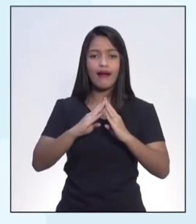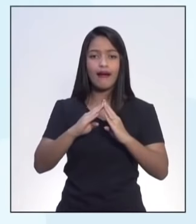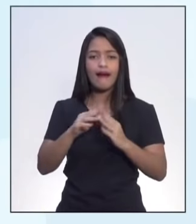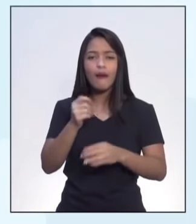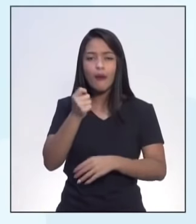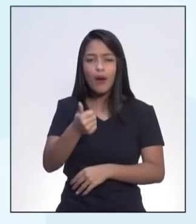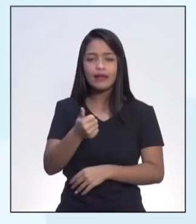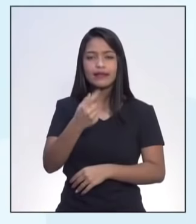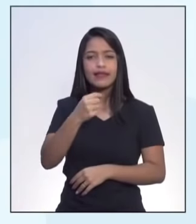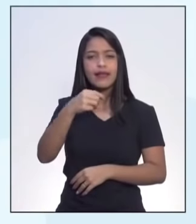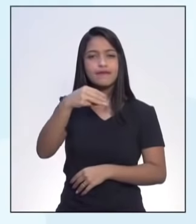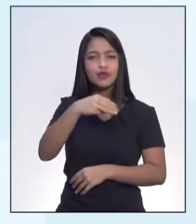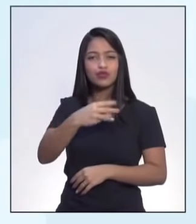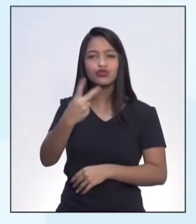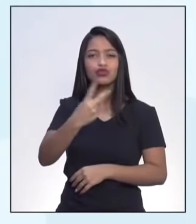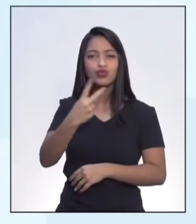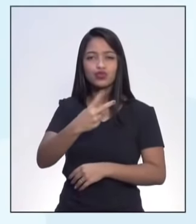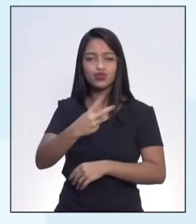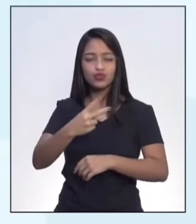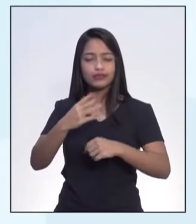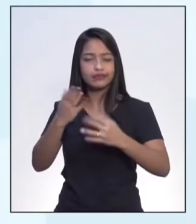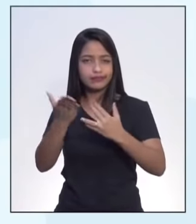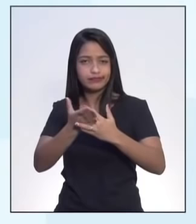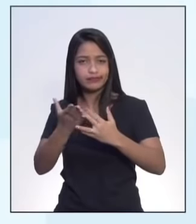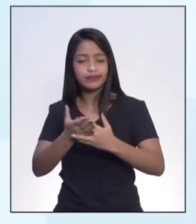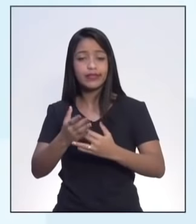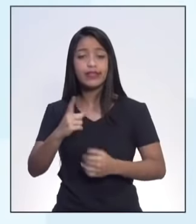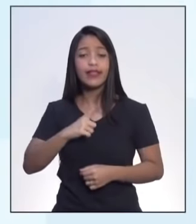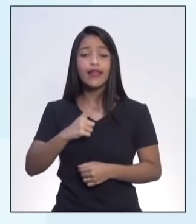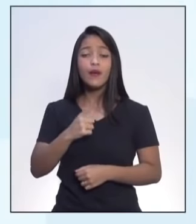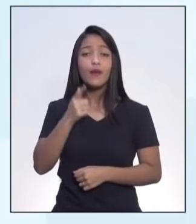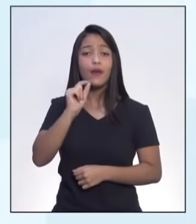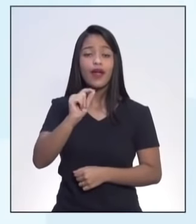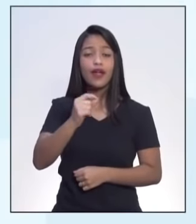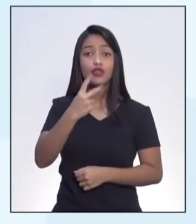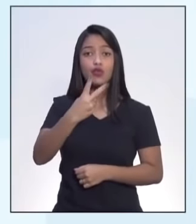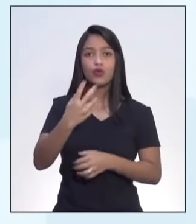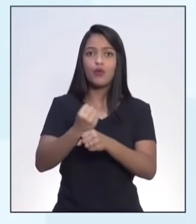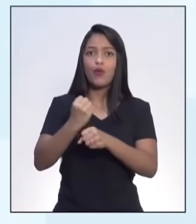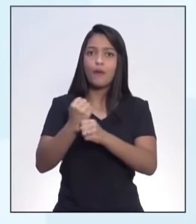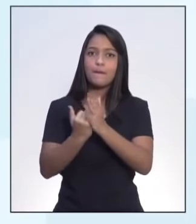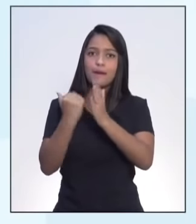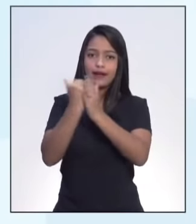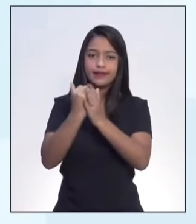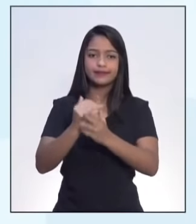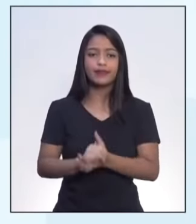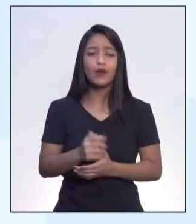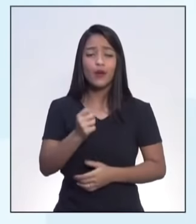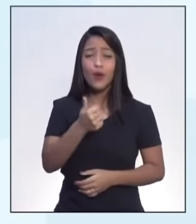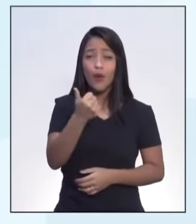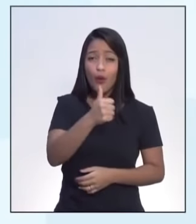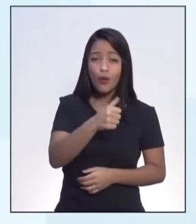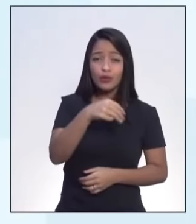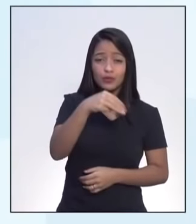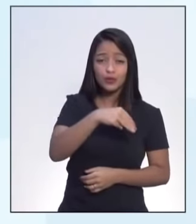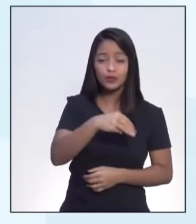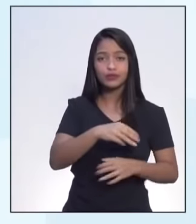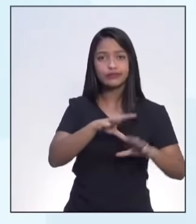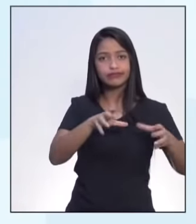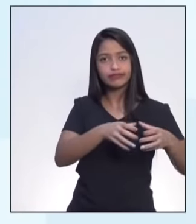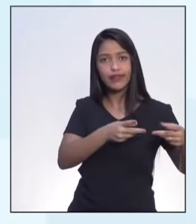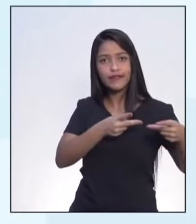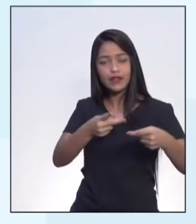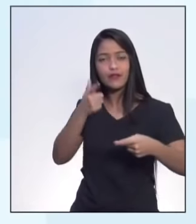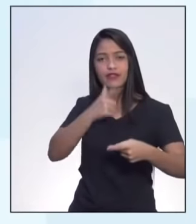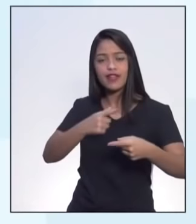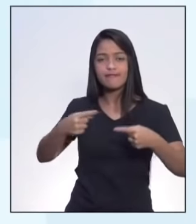uma vantagem no placar de 2 pontos. Antes de chegar aos 11 minutos, o time visitante empata. 2 minutos depois, faz